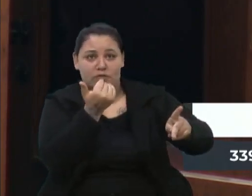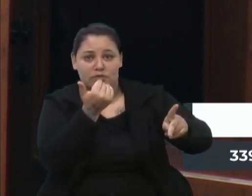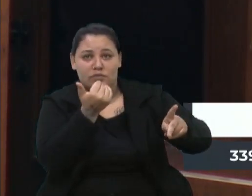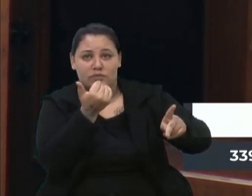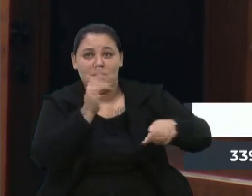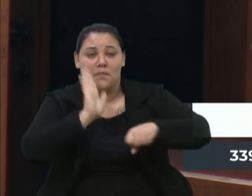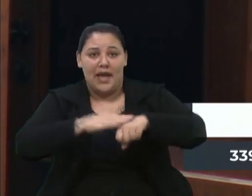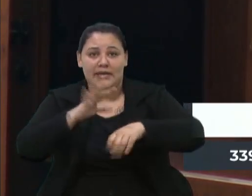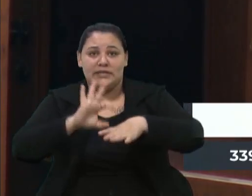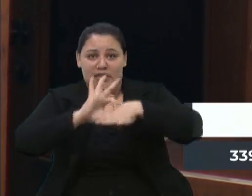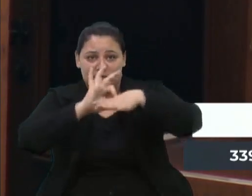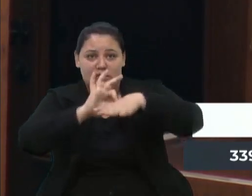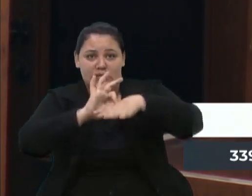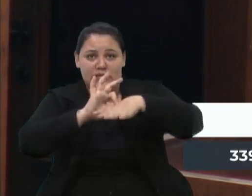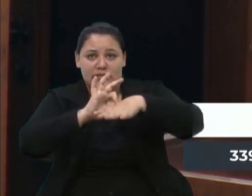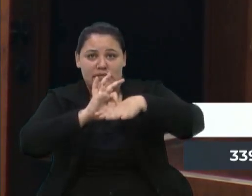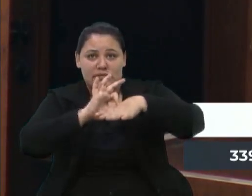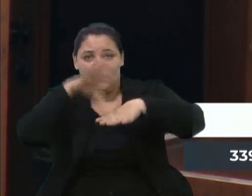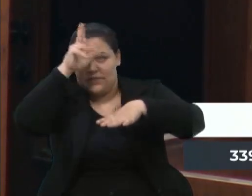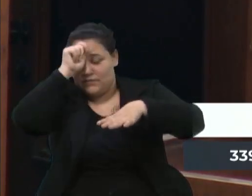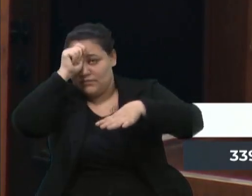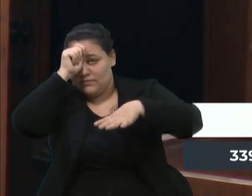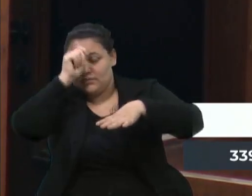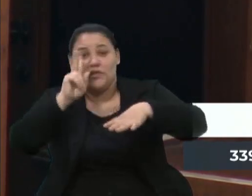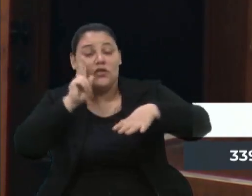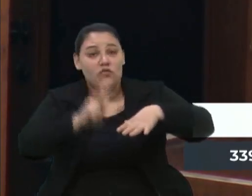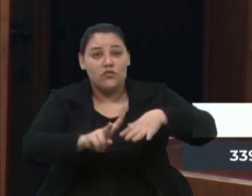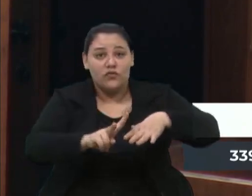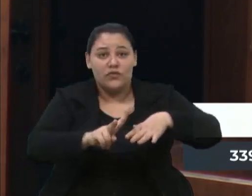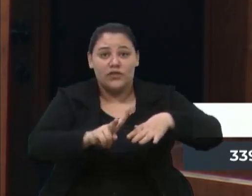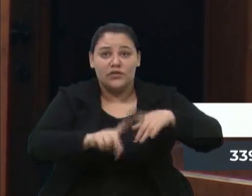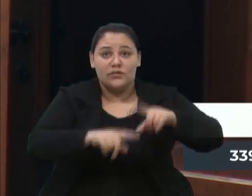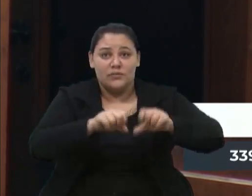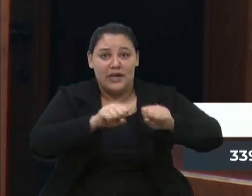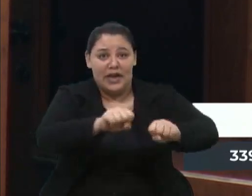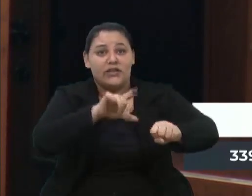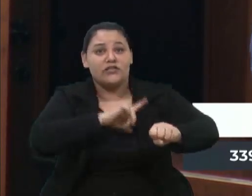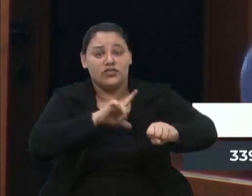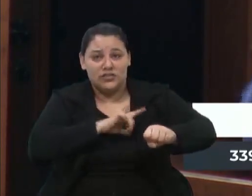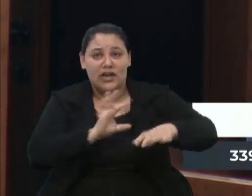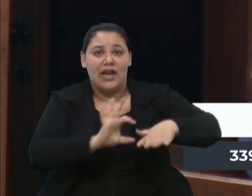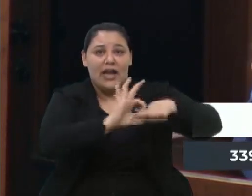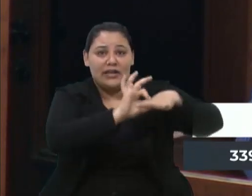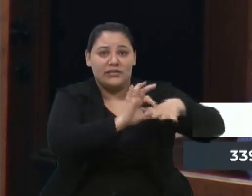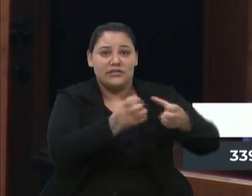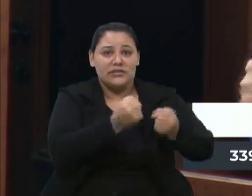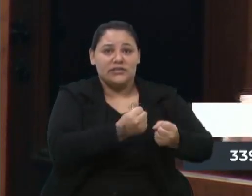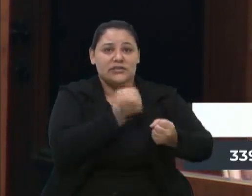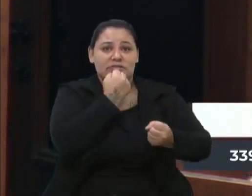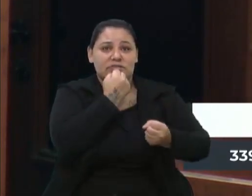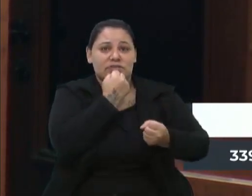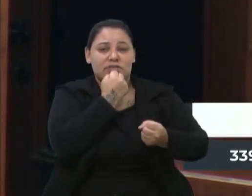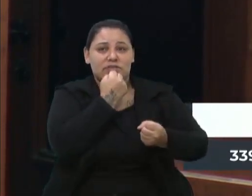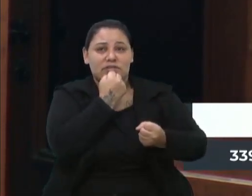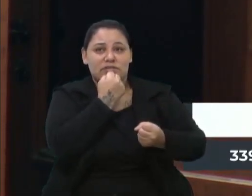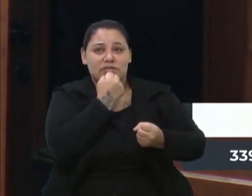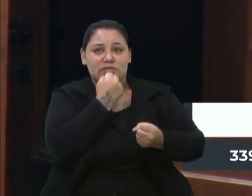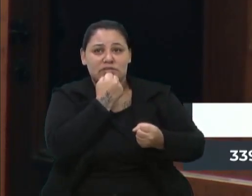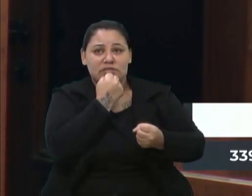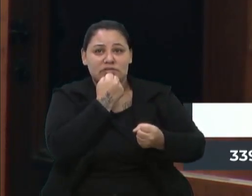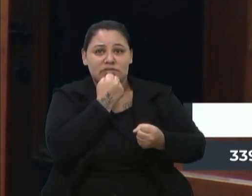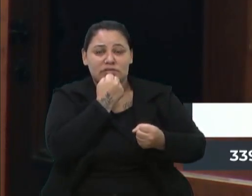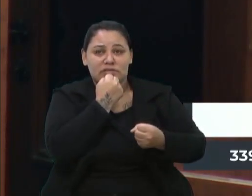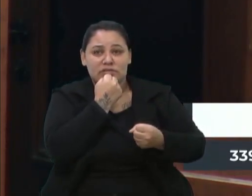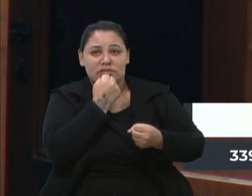carne do que eu vi no estoque tinha carne congelada coxa e sobrecoxa com dorso